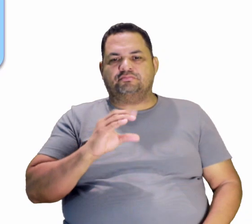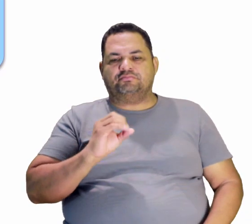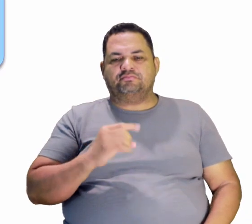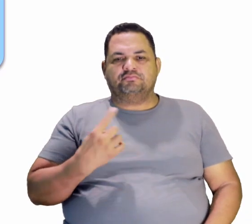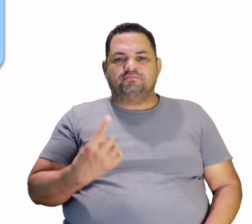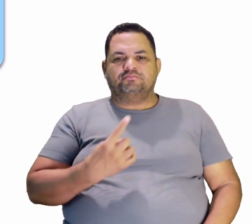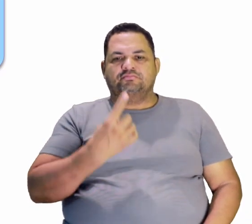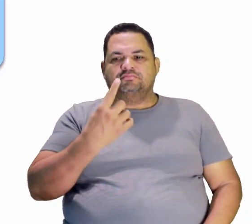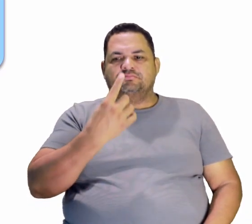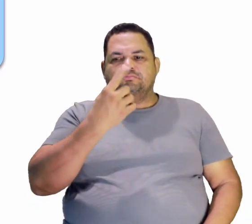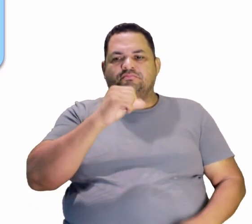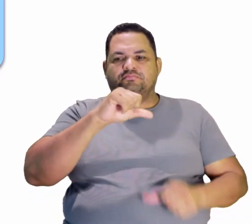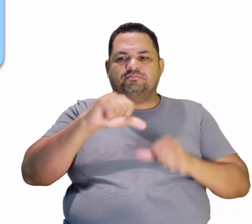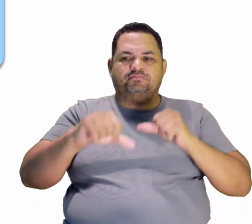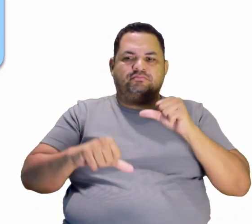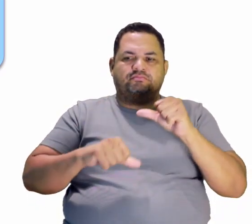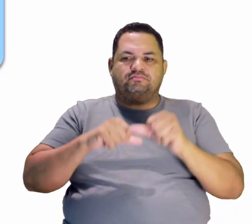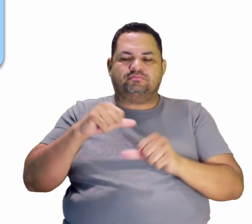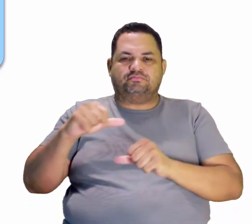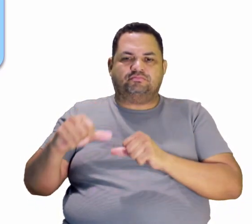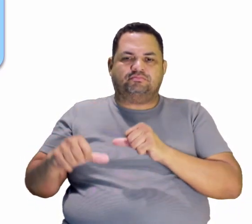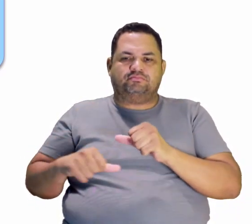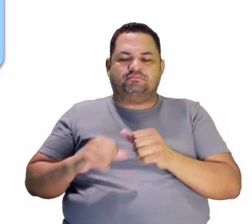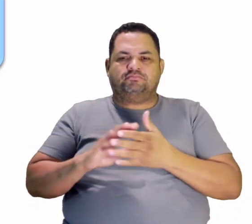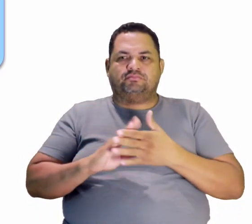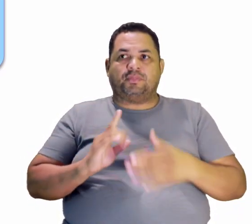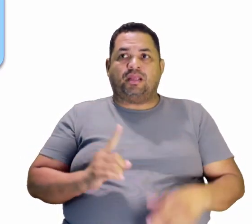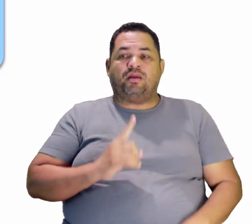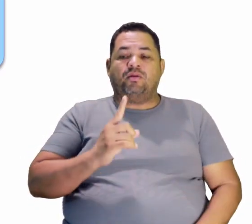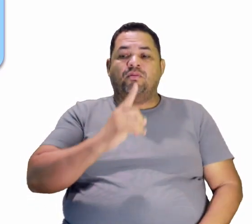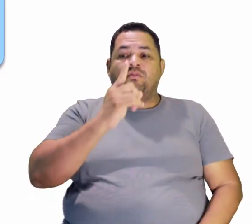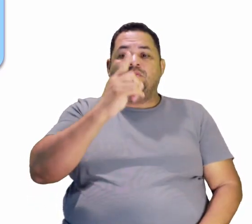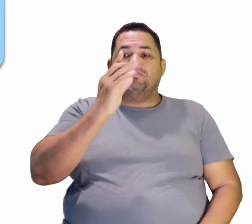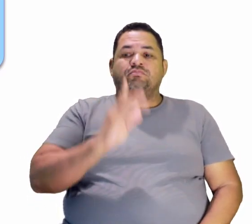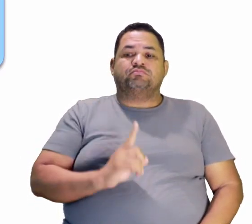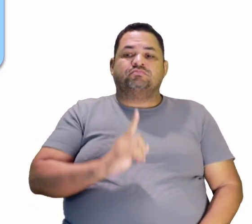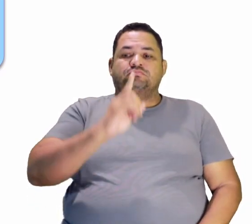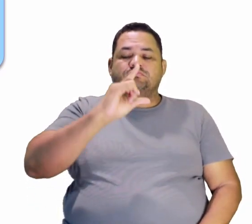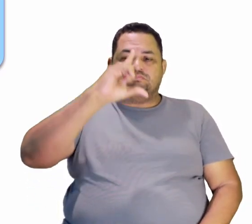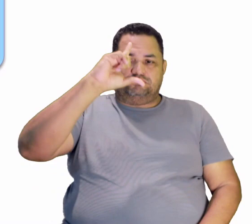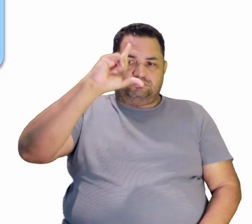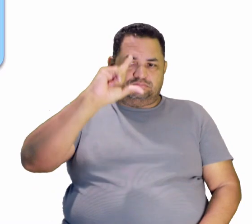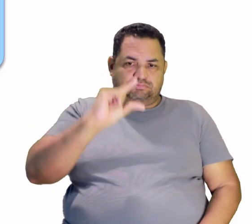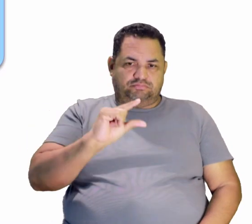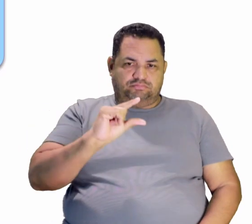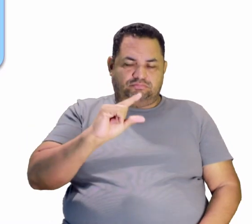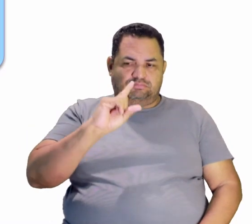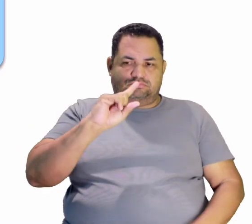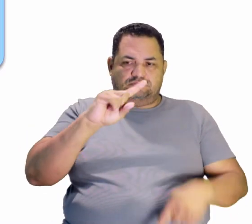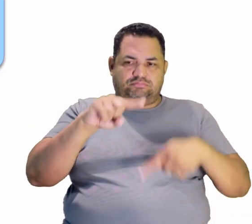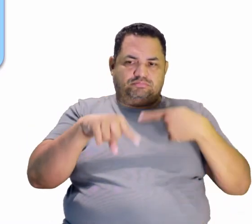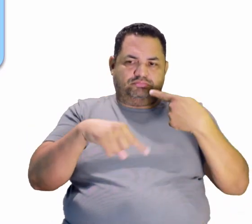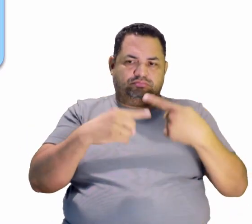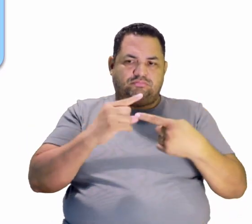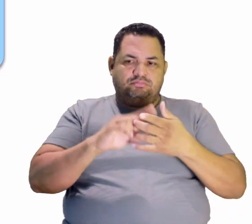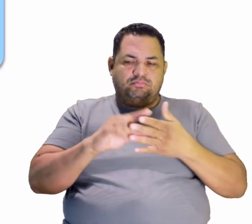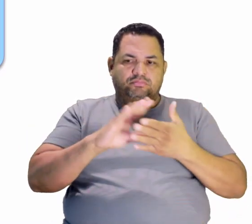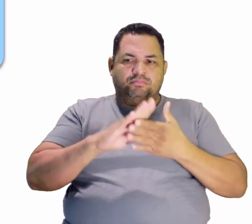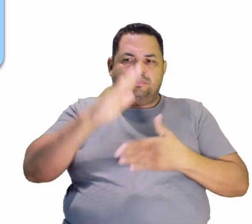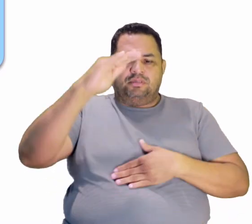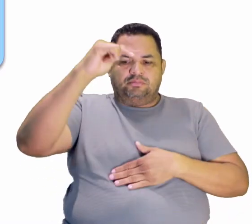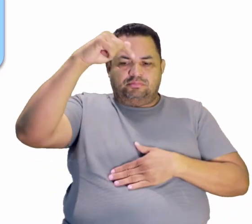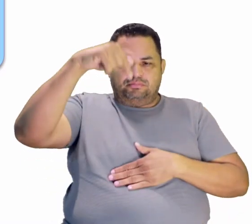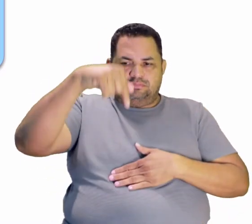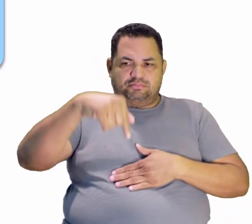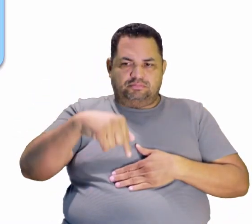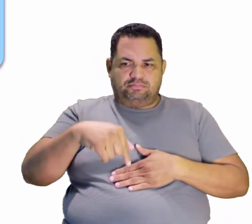altura, conforme a altura, né? Quanto mais alto subindo é menor, e depois quanto mais aproxima do solo,